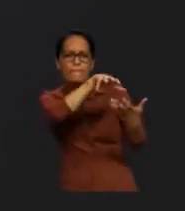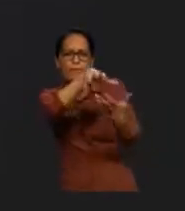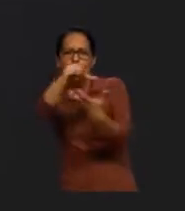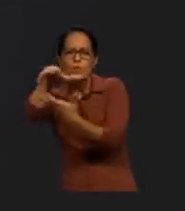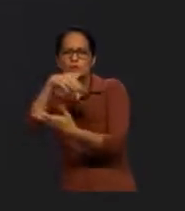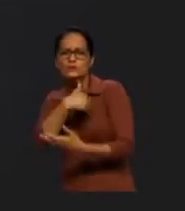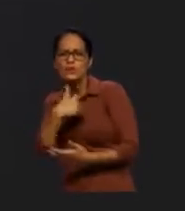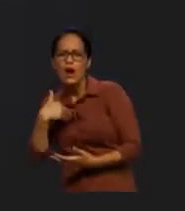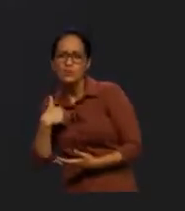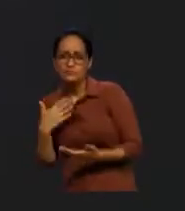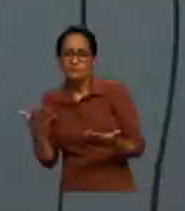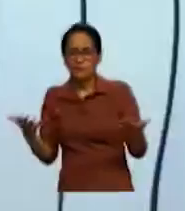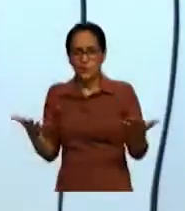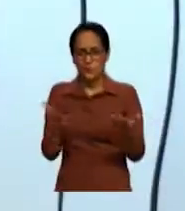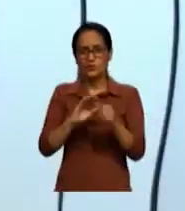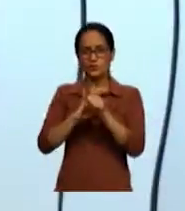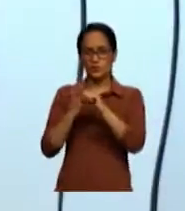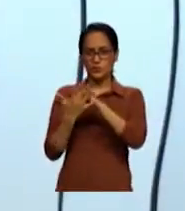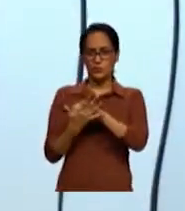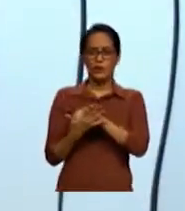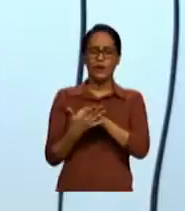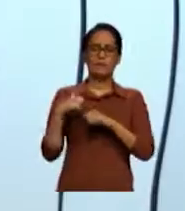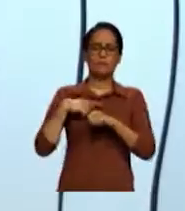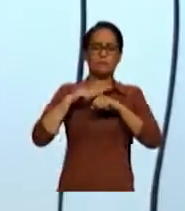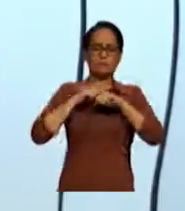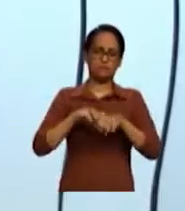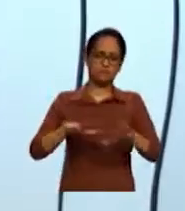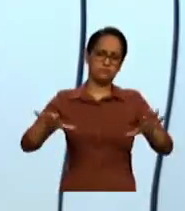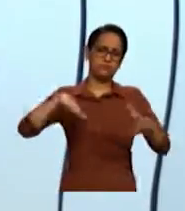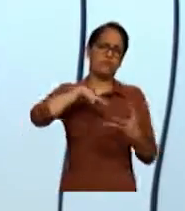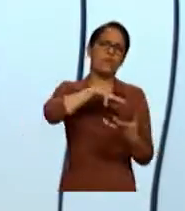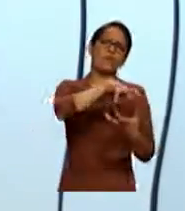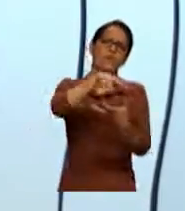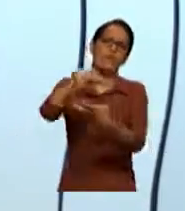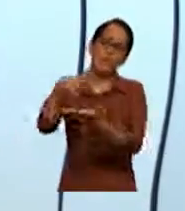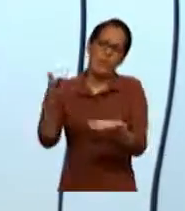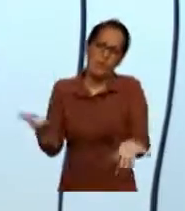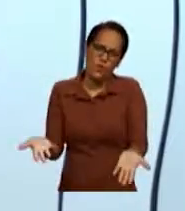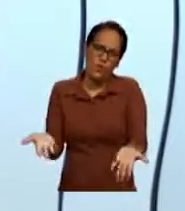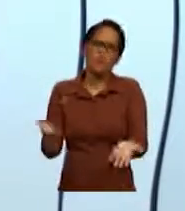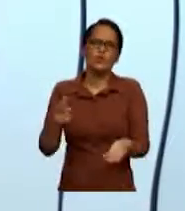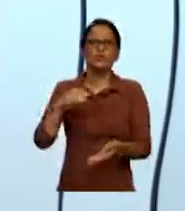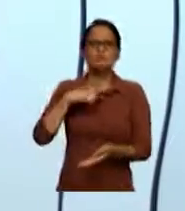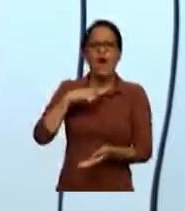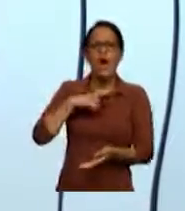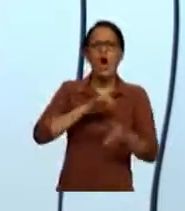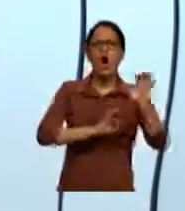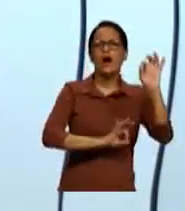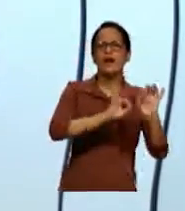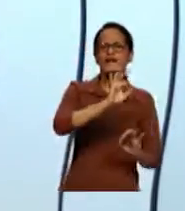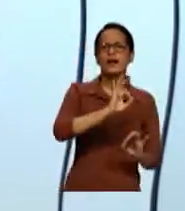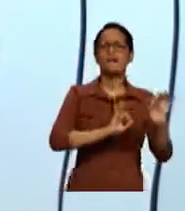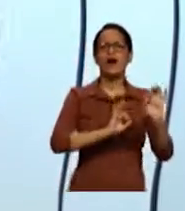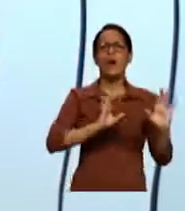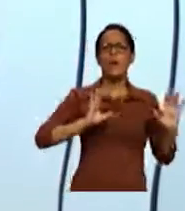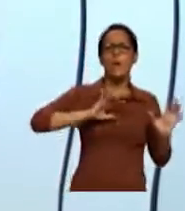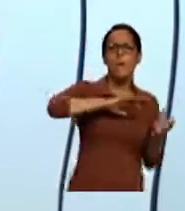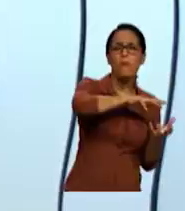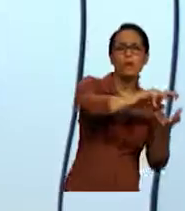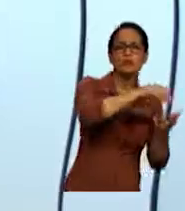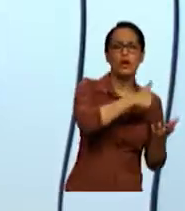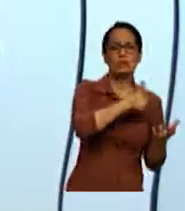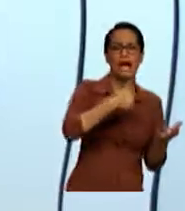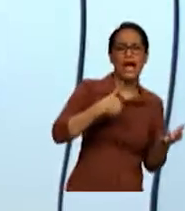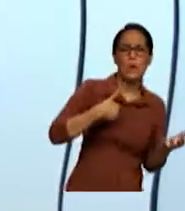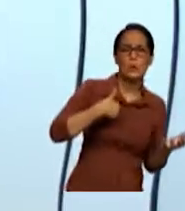meio a essa pandemia que a gente está vivendo hoje, veio muito falar de OMS, o diretor da OMS falou isso, o diretor da